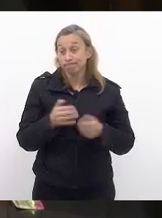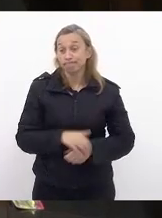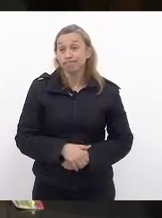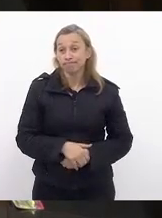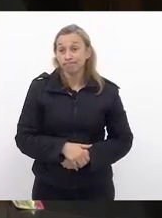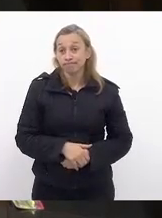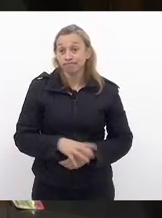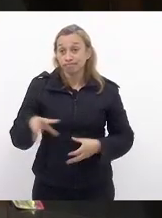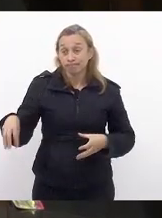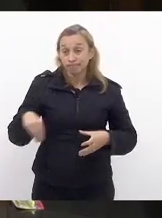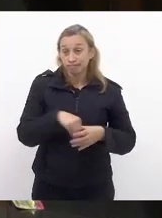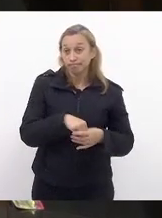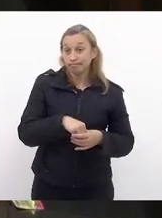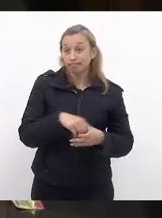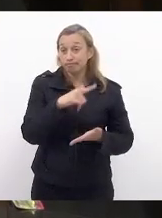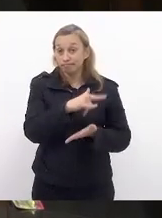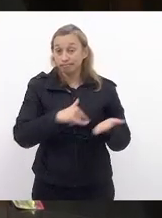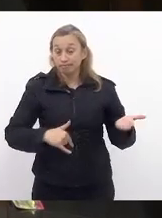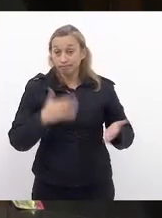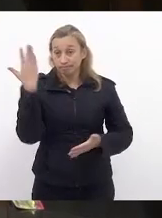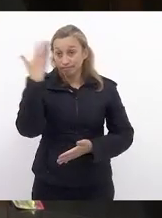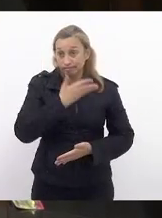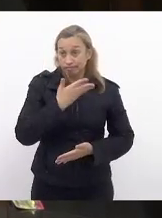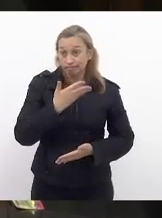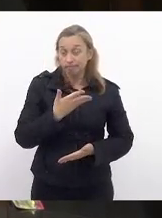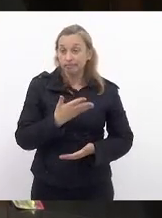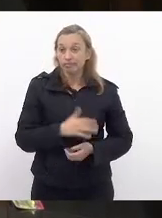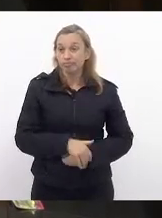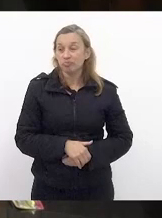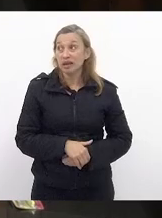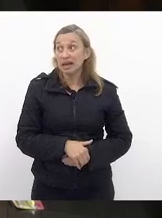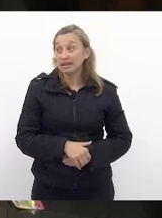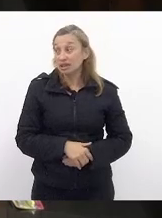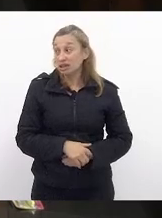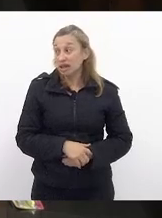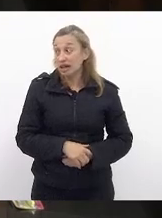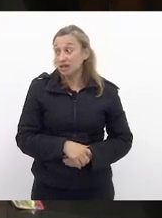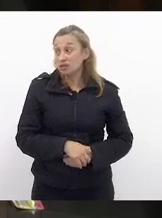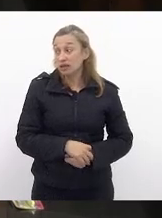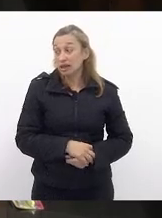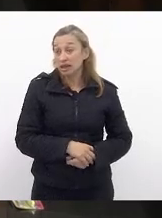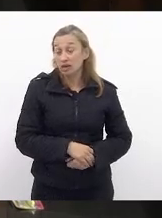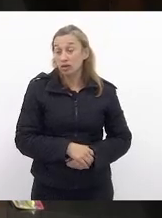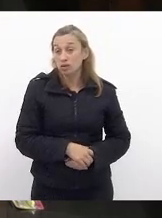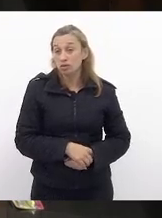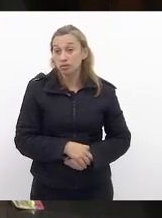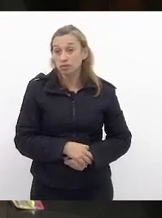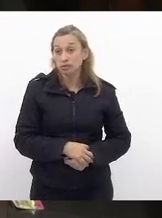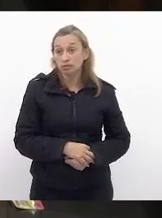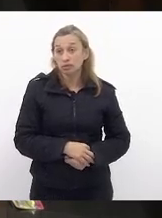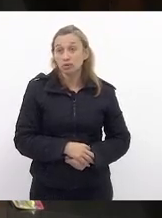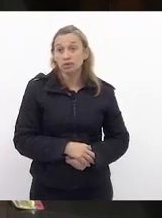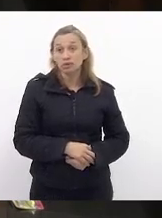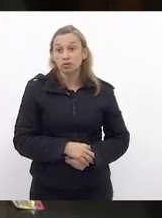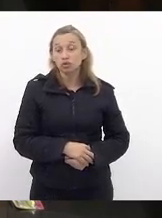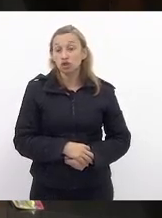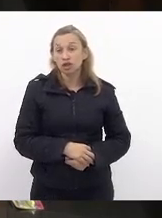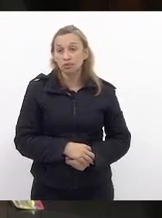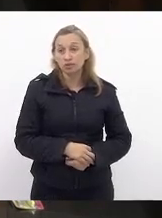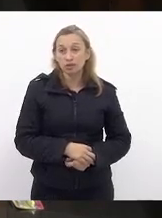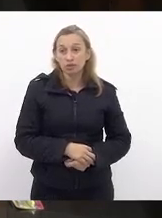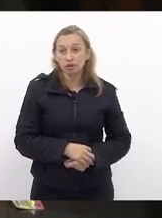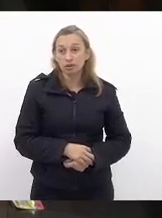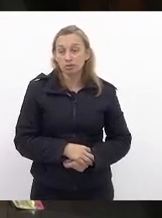a implementar passaporte de vacina e na população e não teve a capacidade